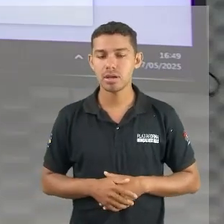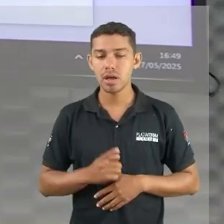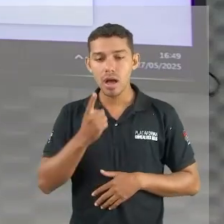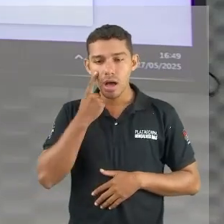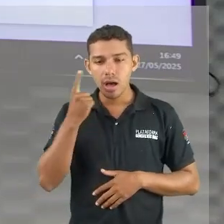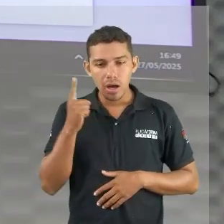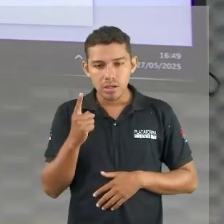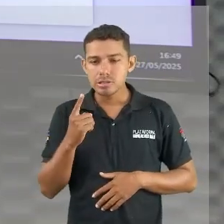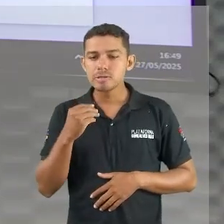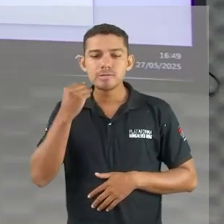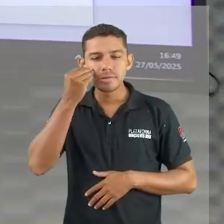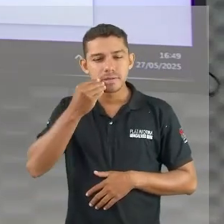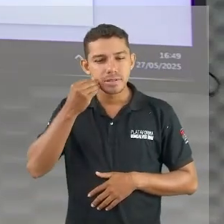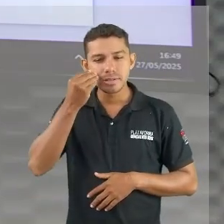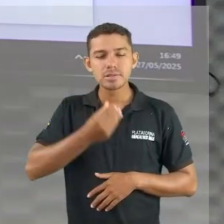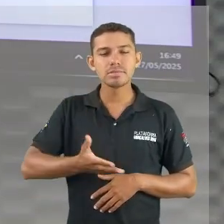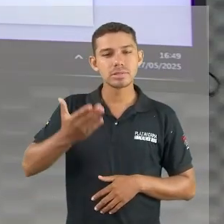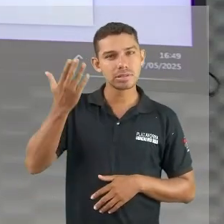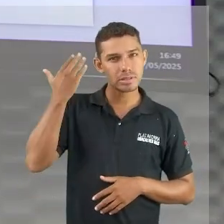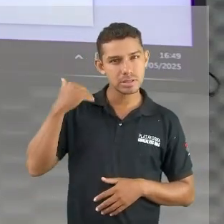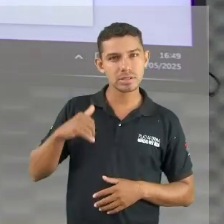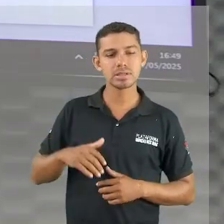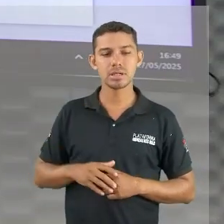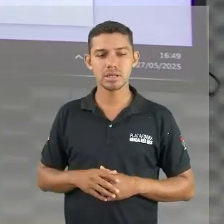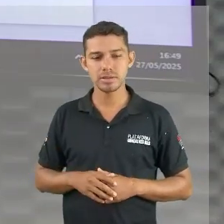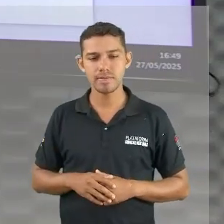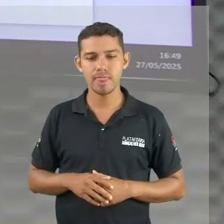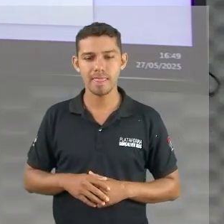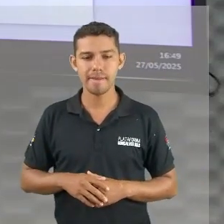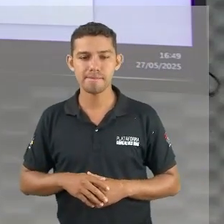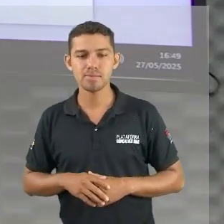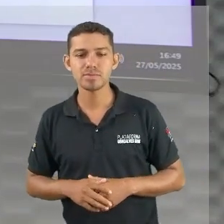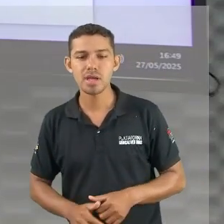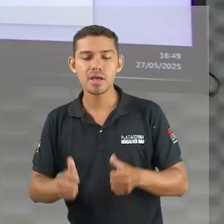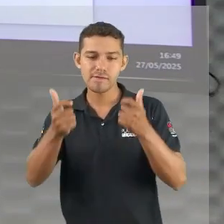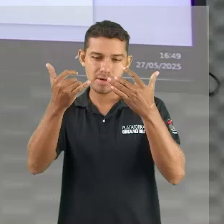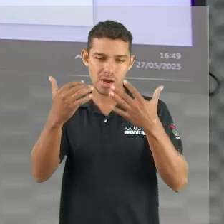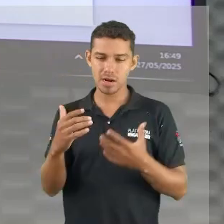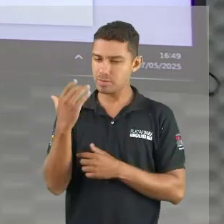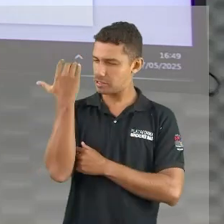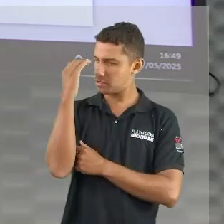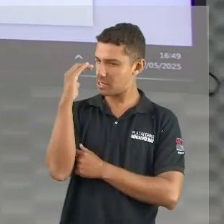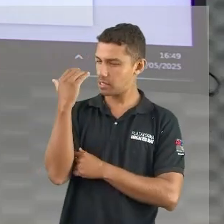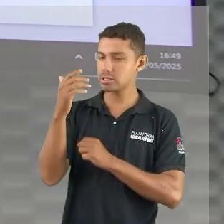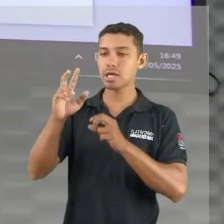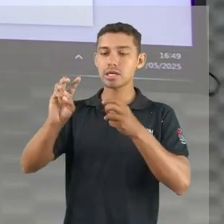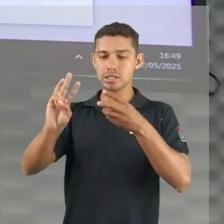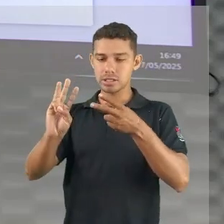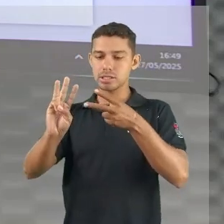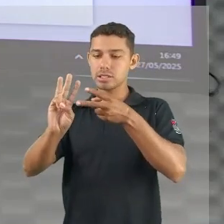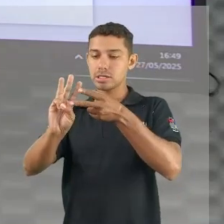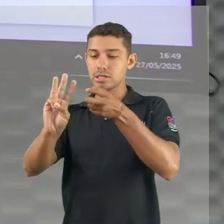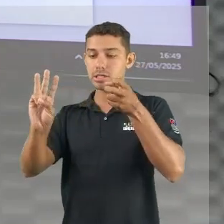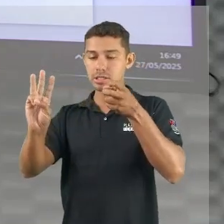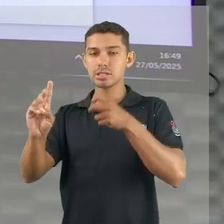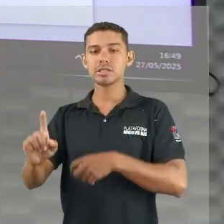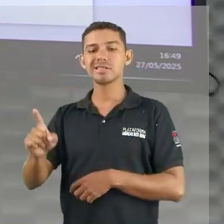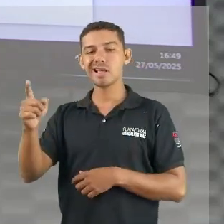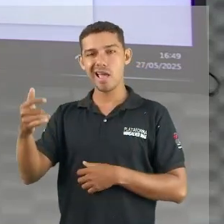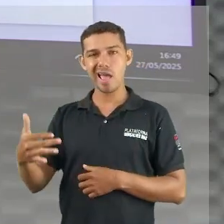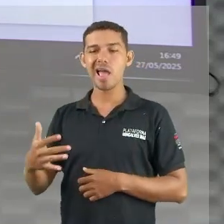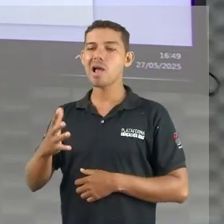riqueza desse saber ancestral. Né? Então, quando a gente fala de uma ciência indígena, a gente fala de uma ciência que